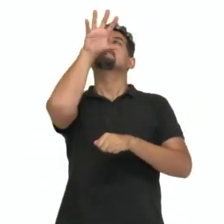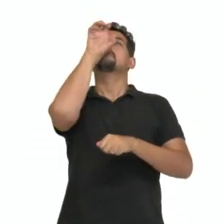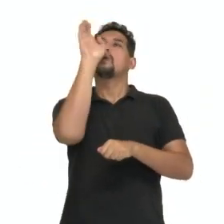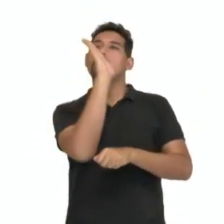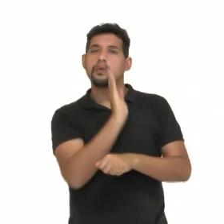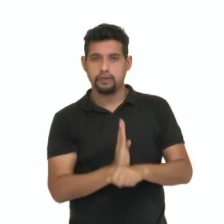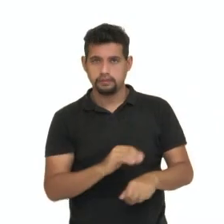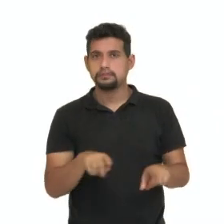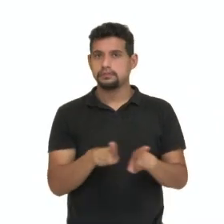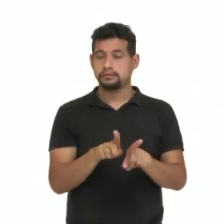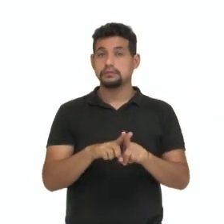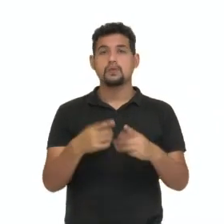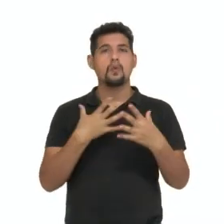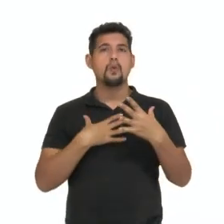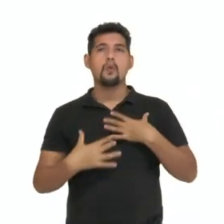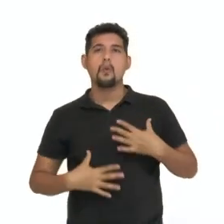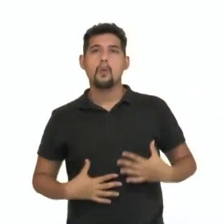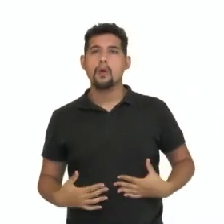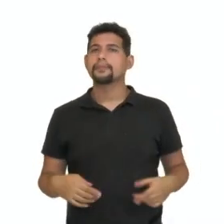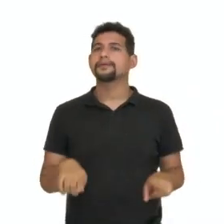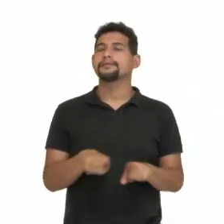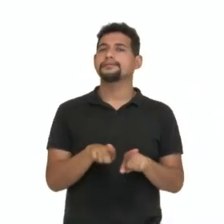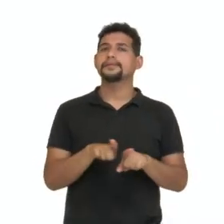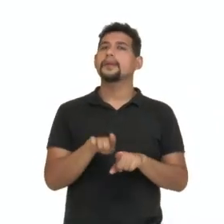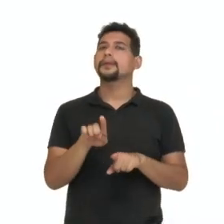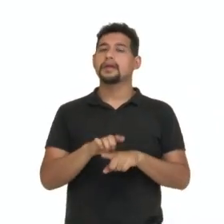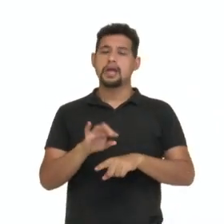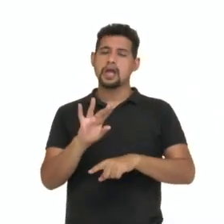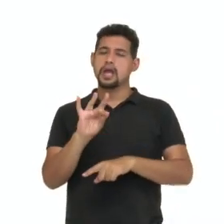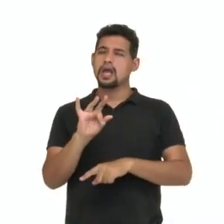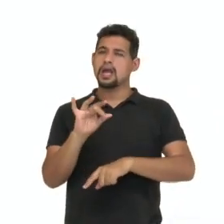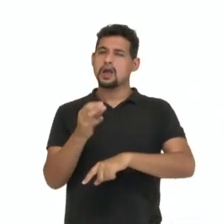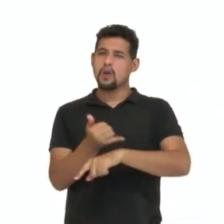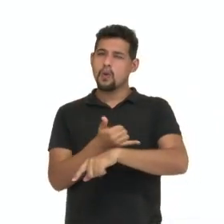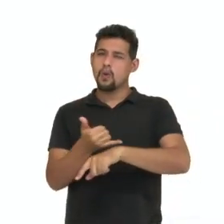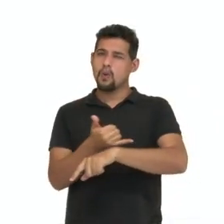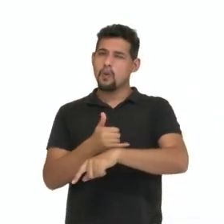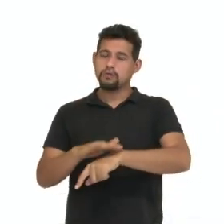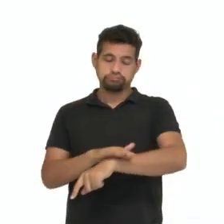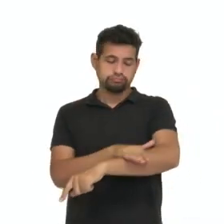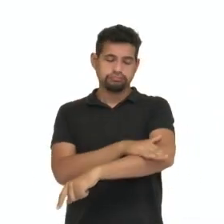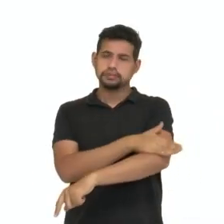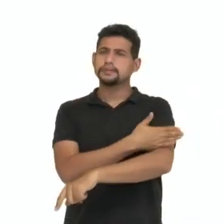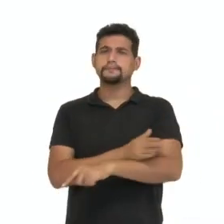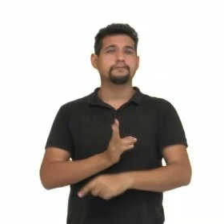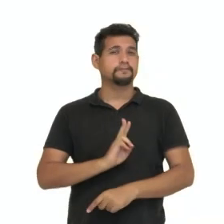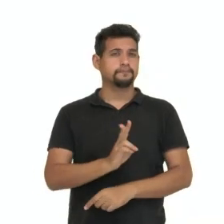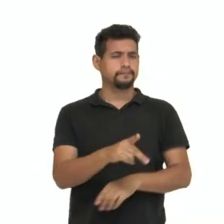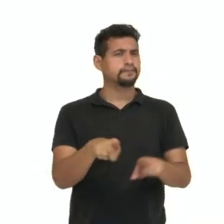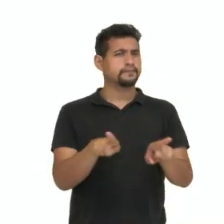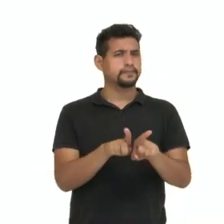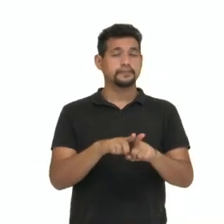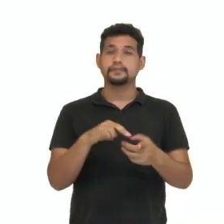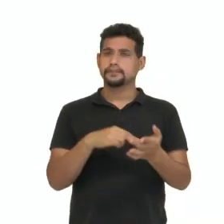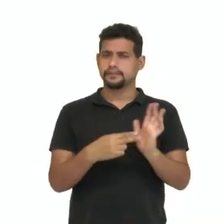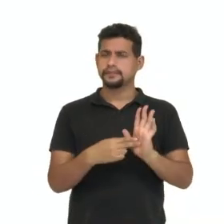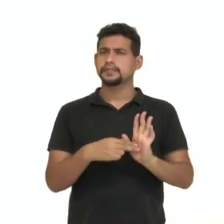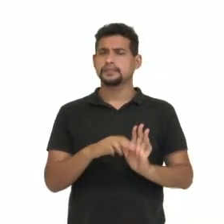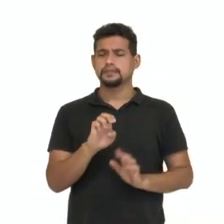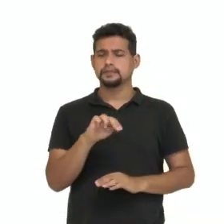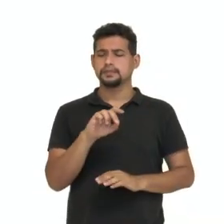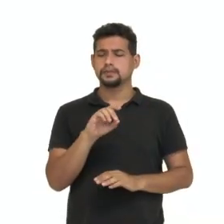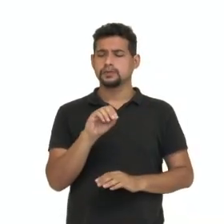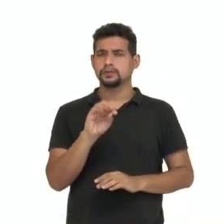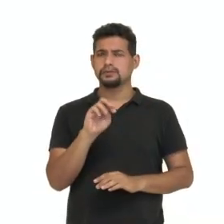respirar. O corpo tem essa camada de gordura que vai manter a temperatura constante, então eles são endotérmicos, tá?